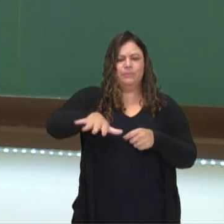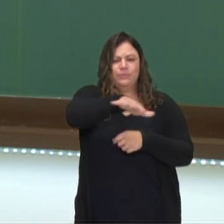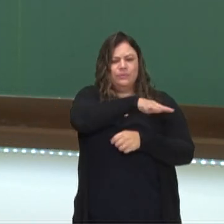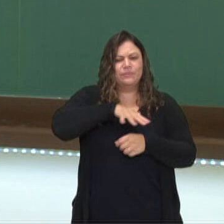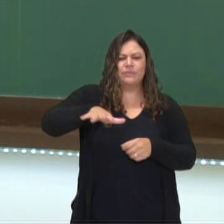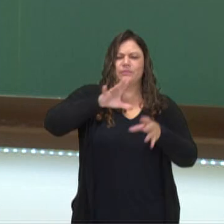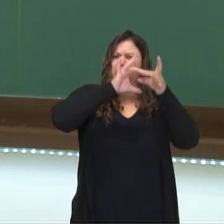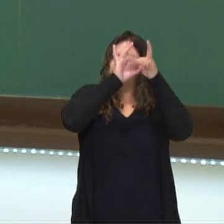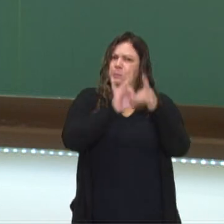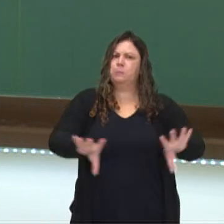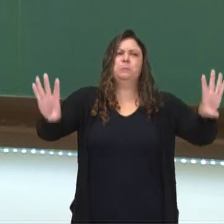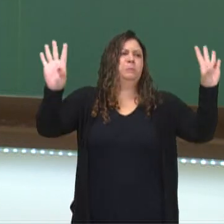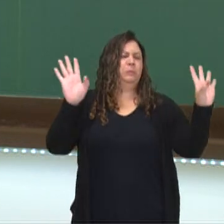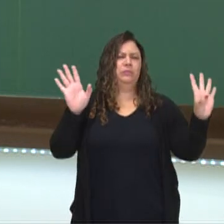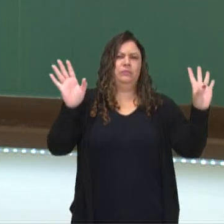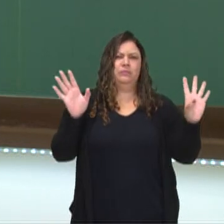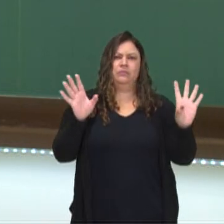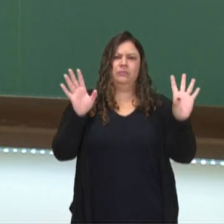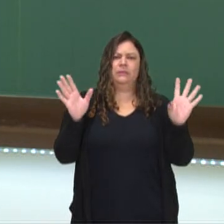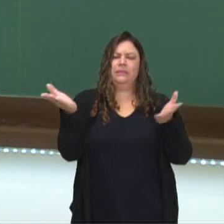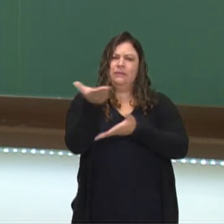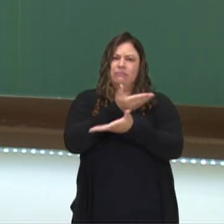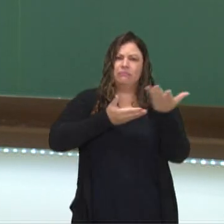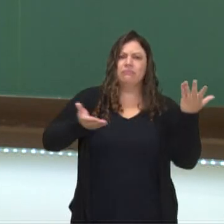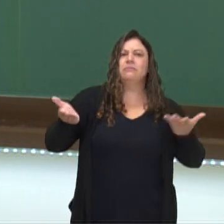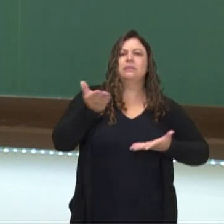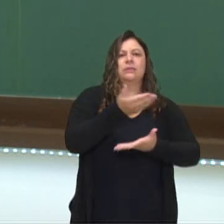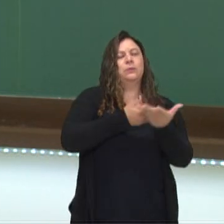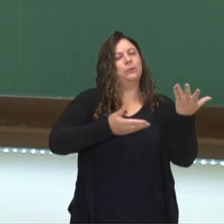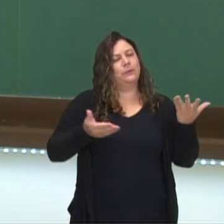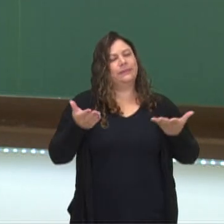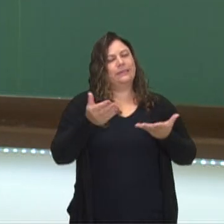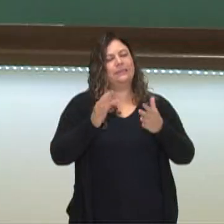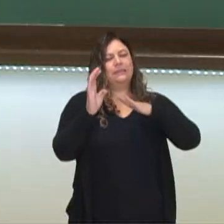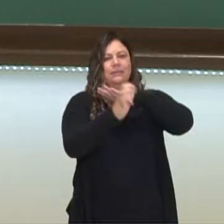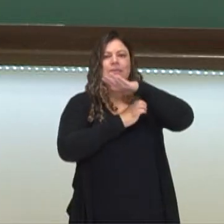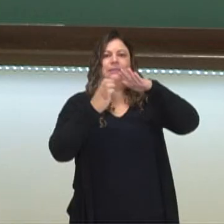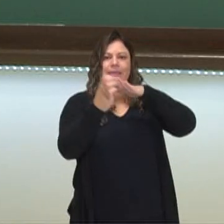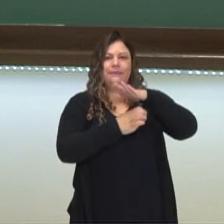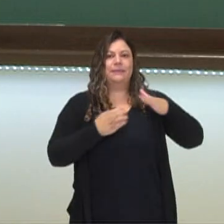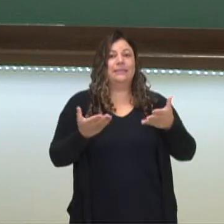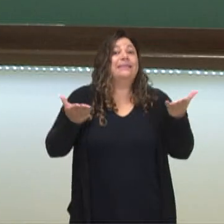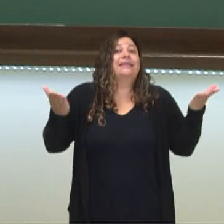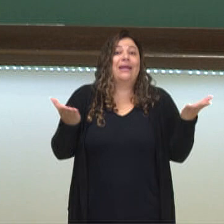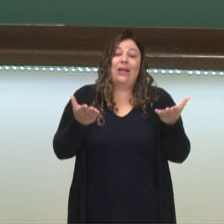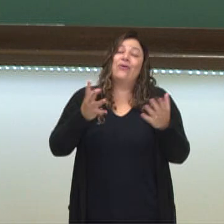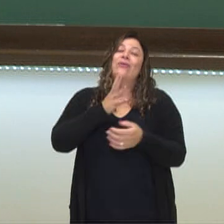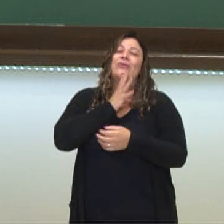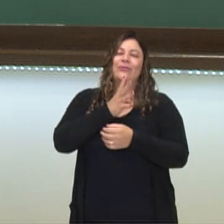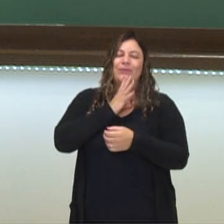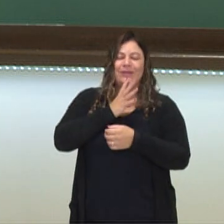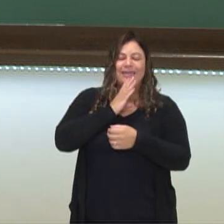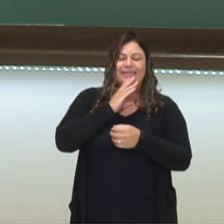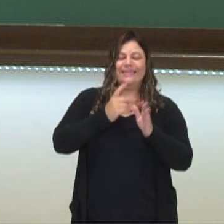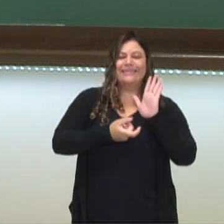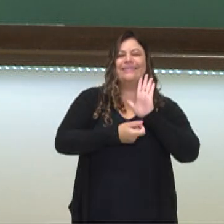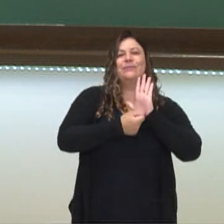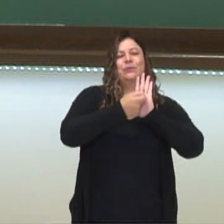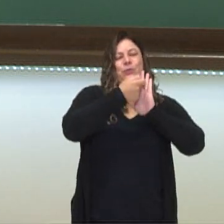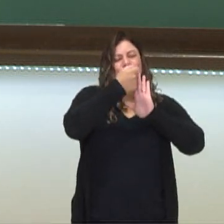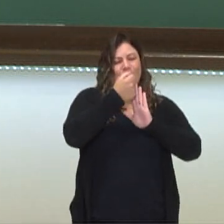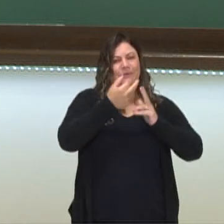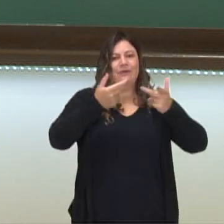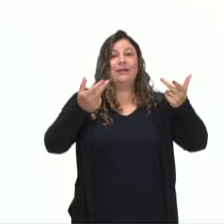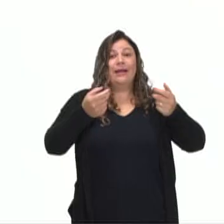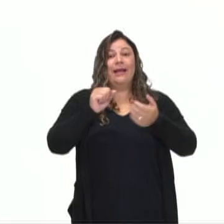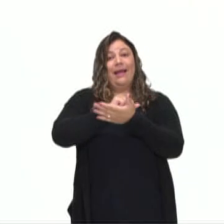e transparente para a negociação dos fragmentos das empresas. Agora que a gente já conheceu um pouquinho da Bolsa de Valores, nossa atividade